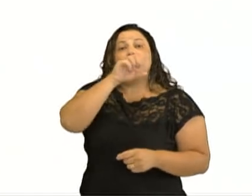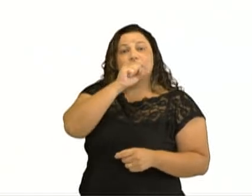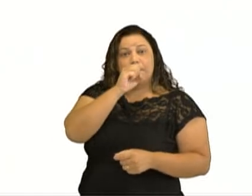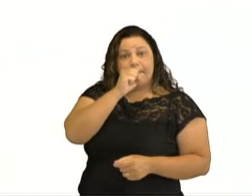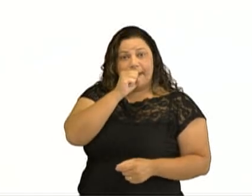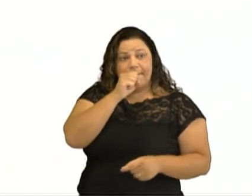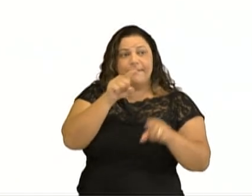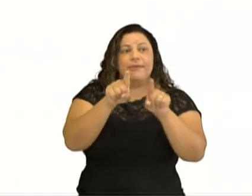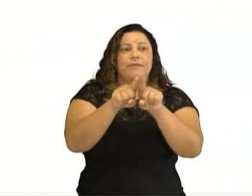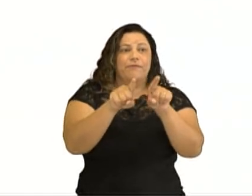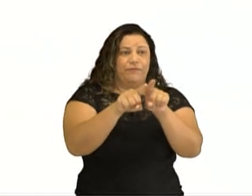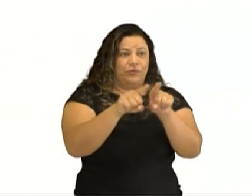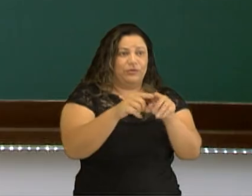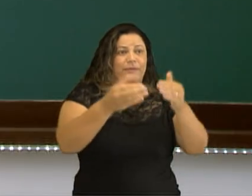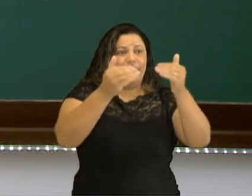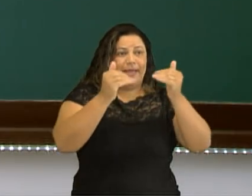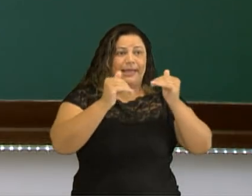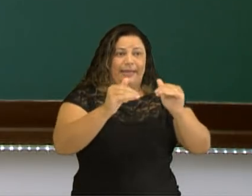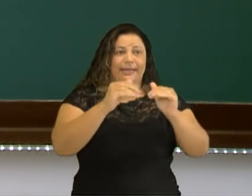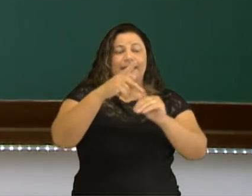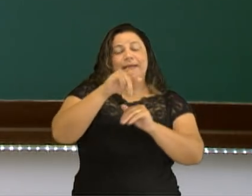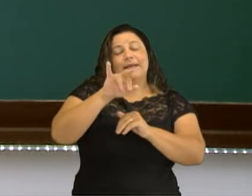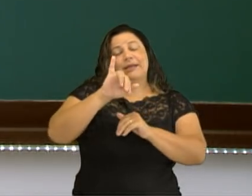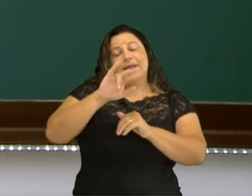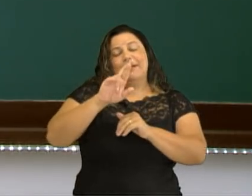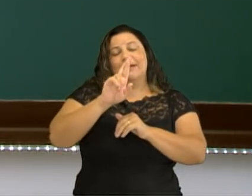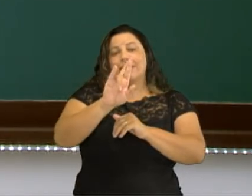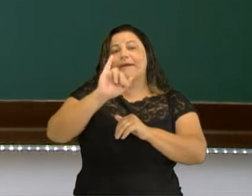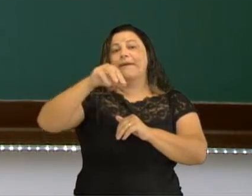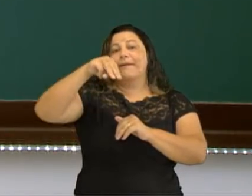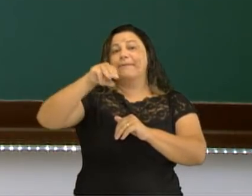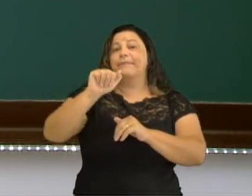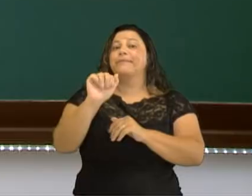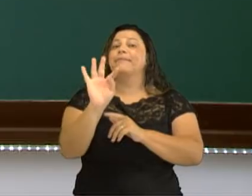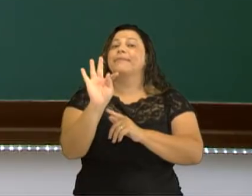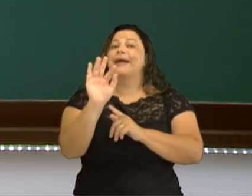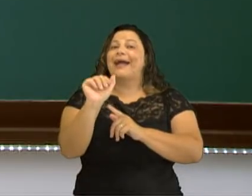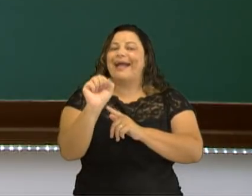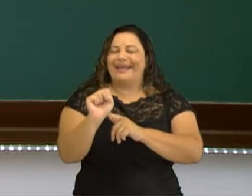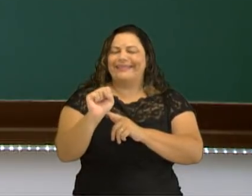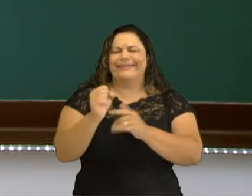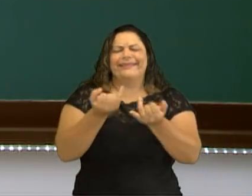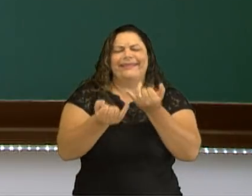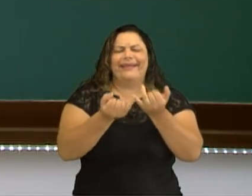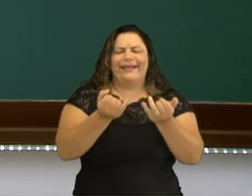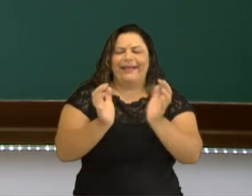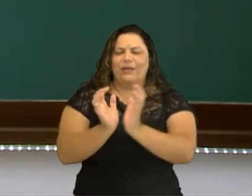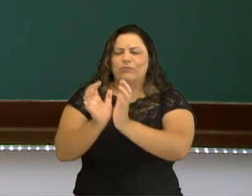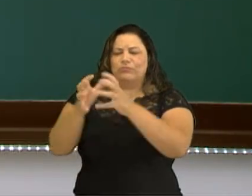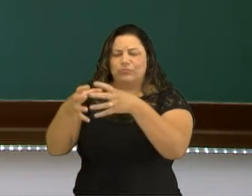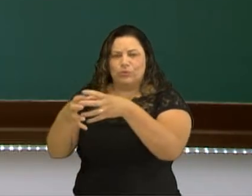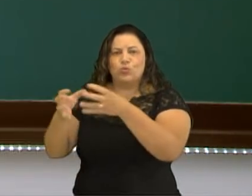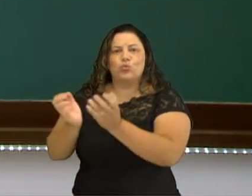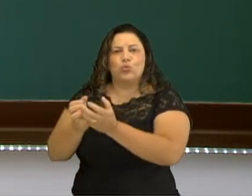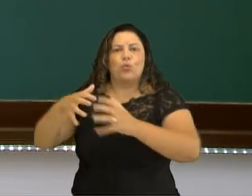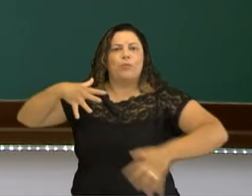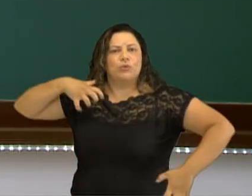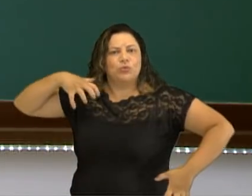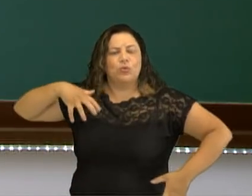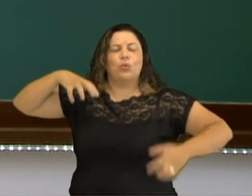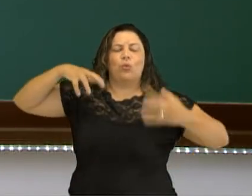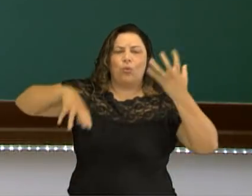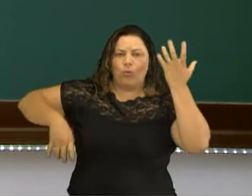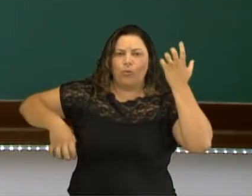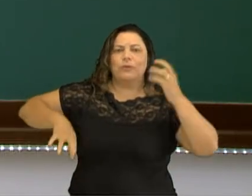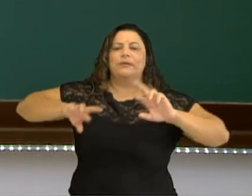e ainda a uma ordem de primatas. É a mesma ordem que vai ter o gorila, o chimpanzé, e aí a gente começa a separar